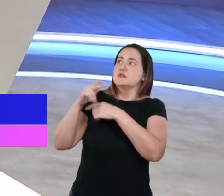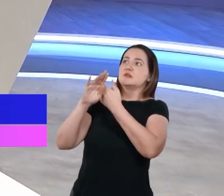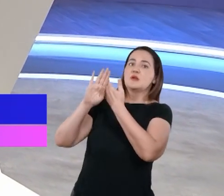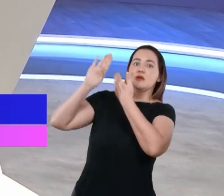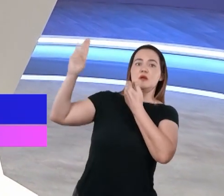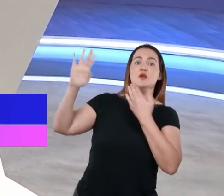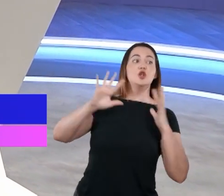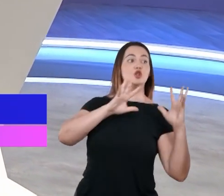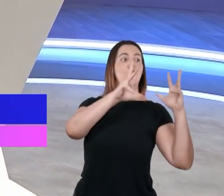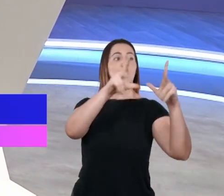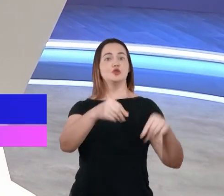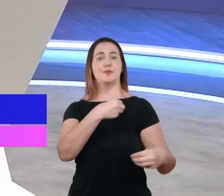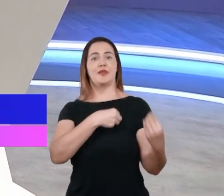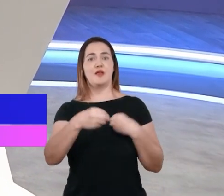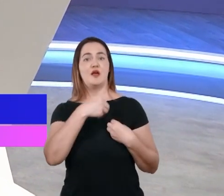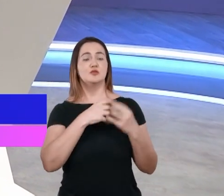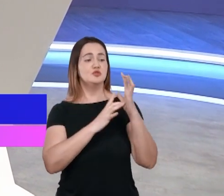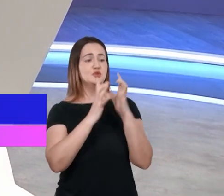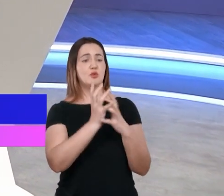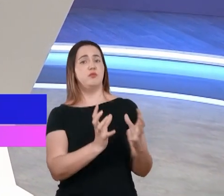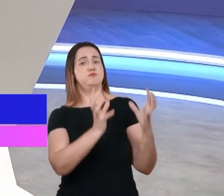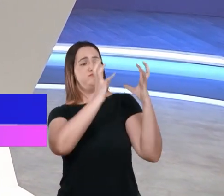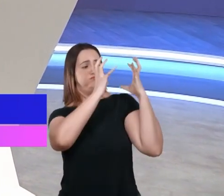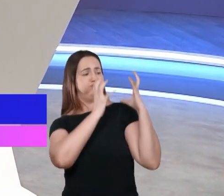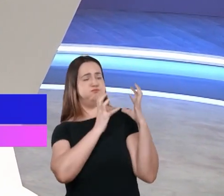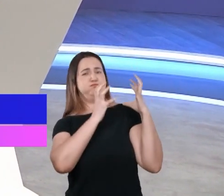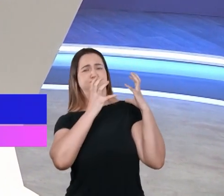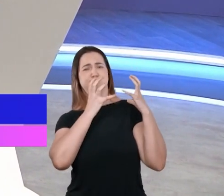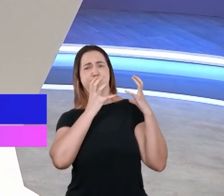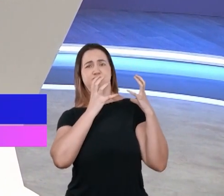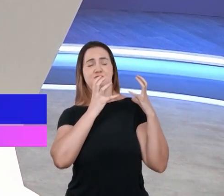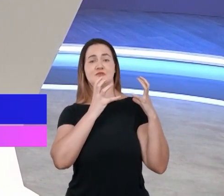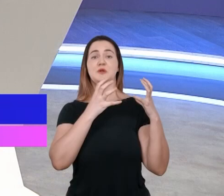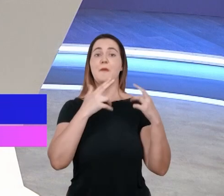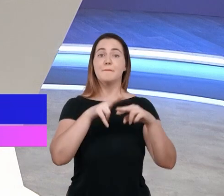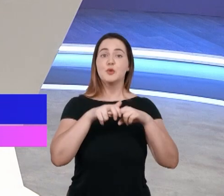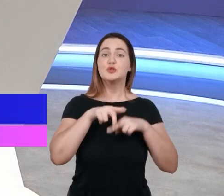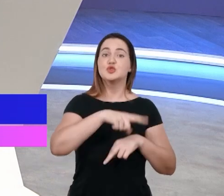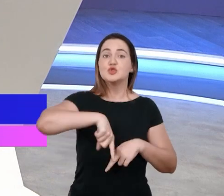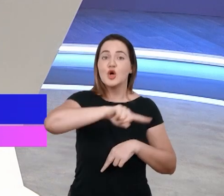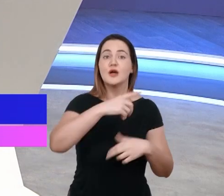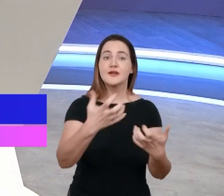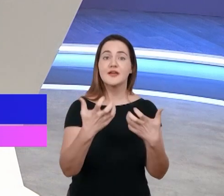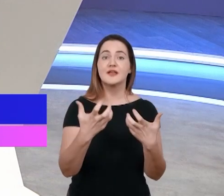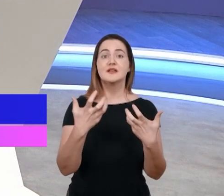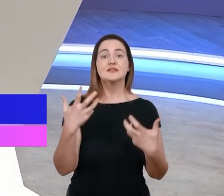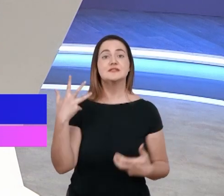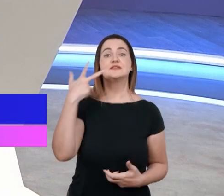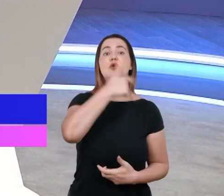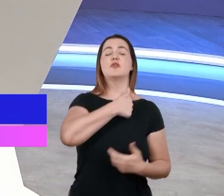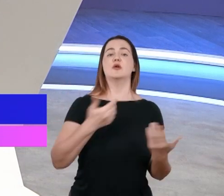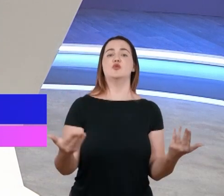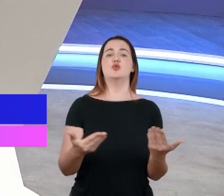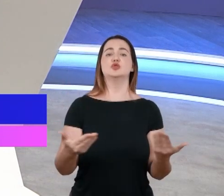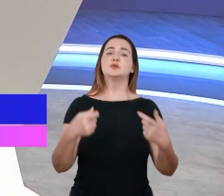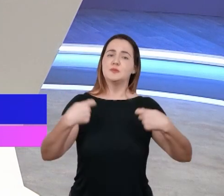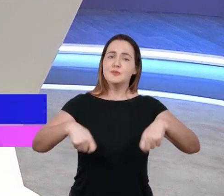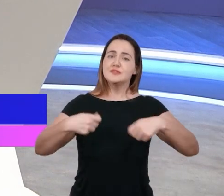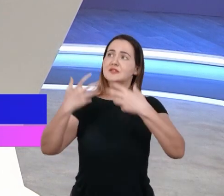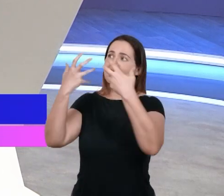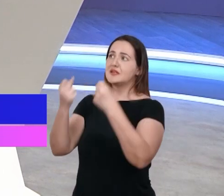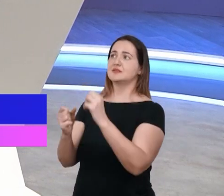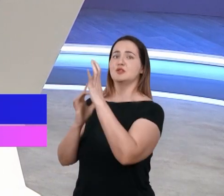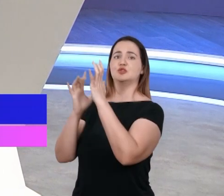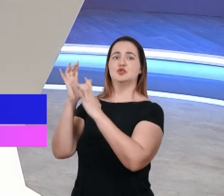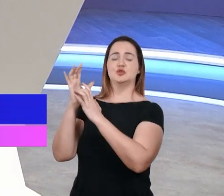da consequência e do peso dos pecados da humanidade, por uma causa celestial. E a causa celestial é a minha e a sua salvação.